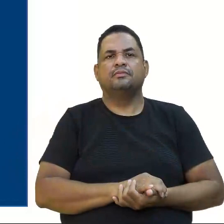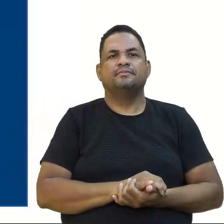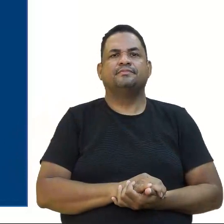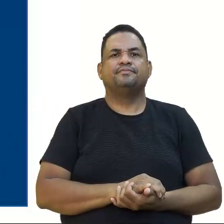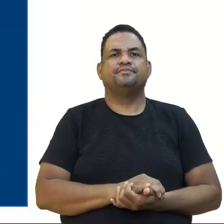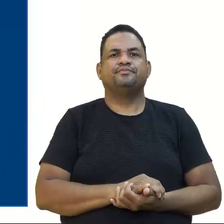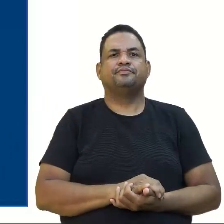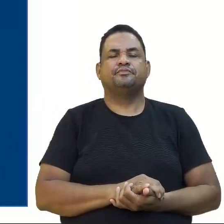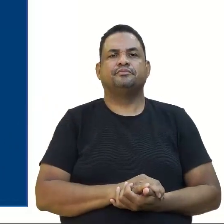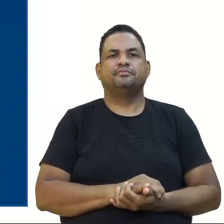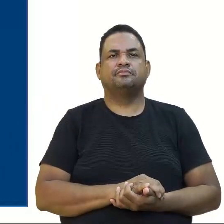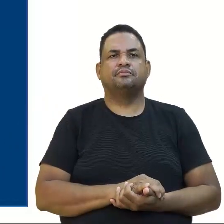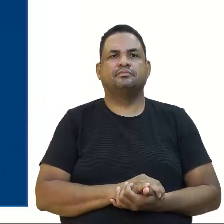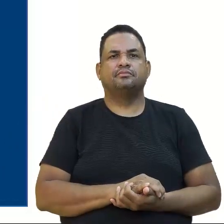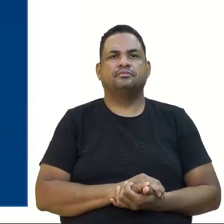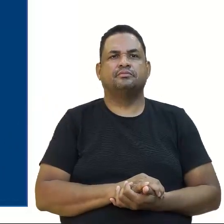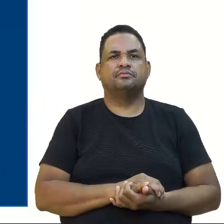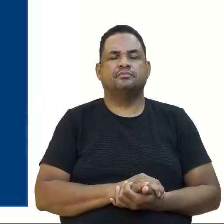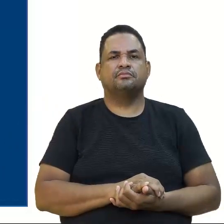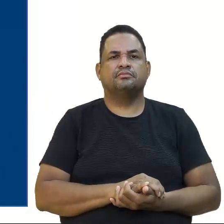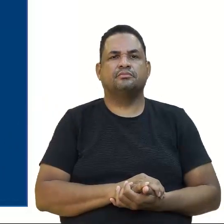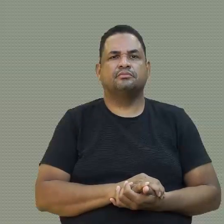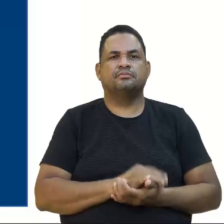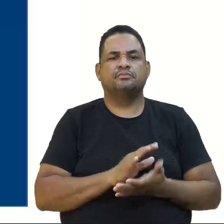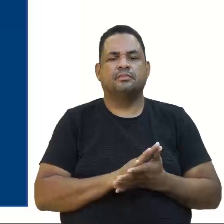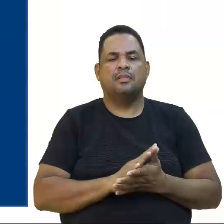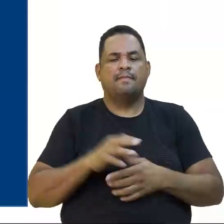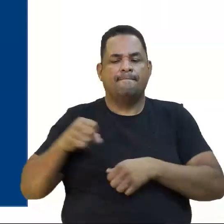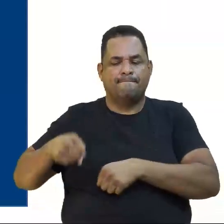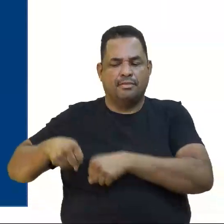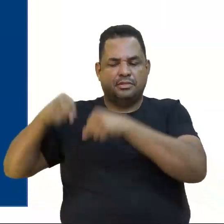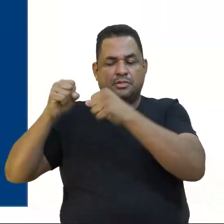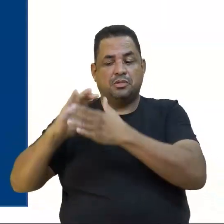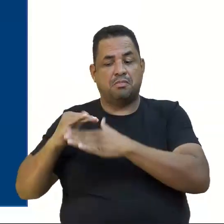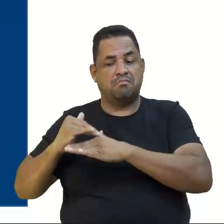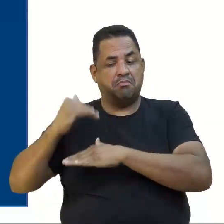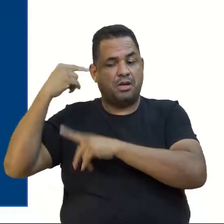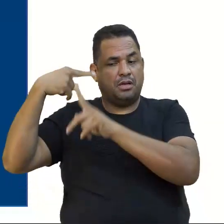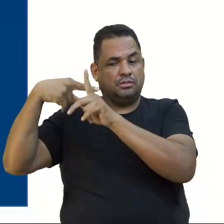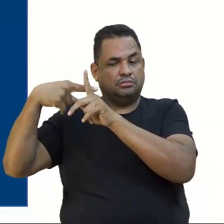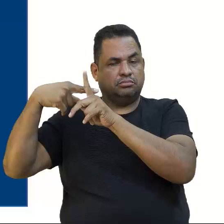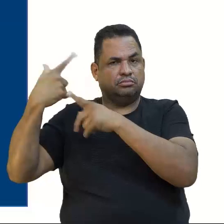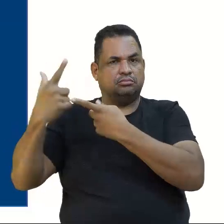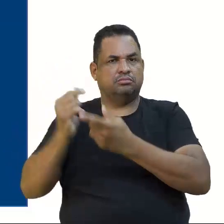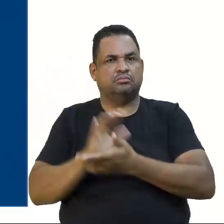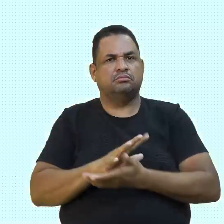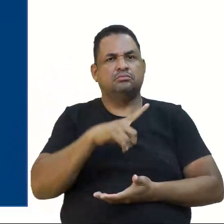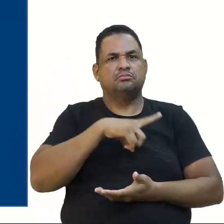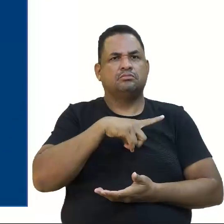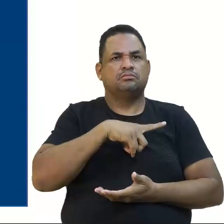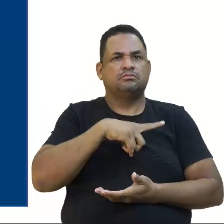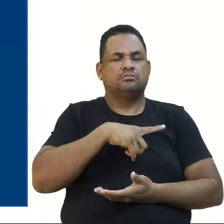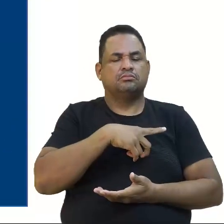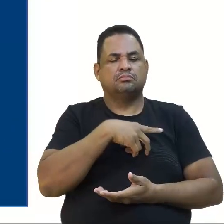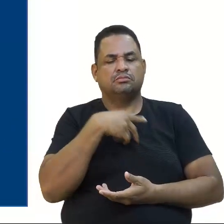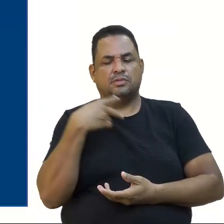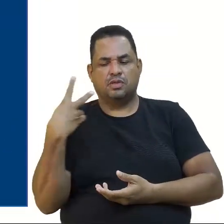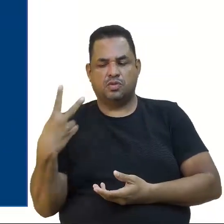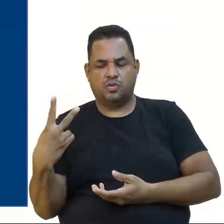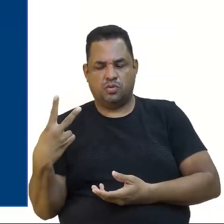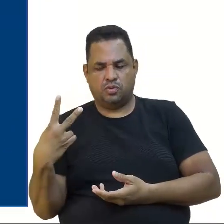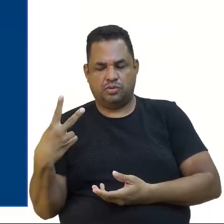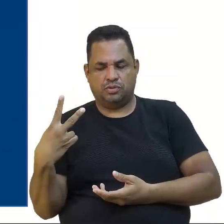A mandioca é o X. A mandioca é mais, né? Então, eu tenho 2 quilos de mandioca para 1 quilo de